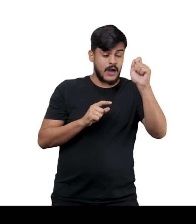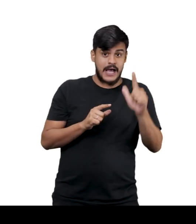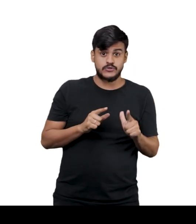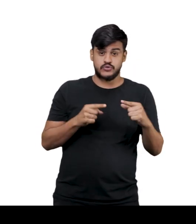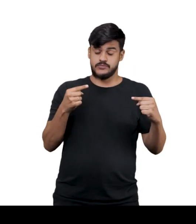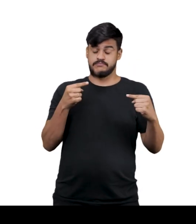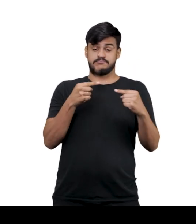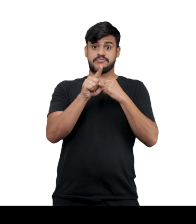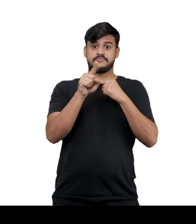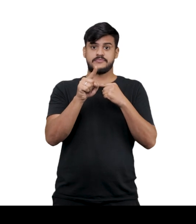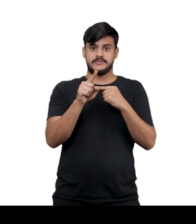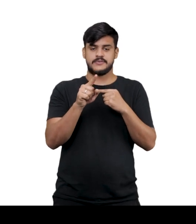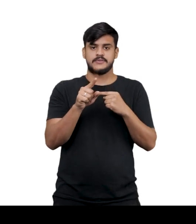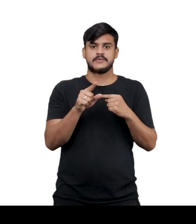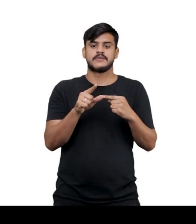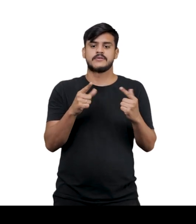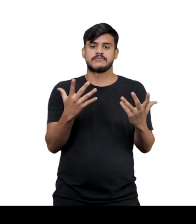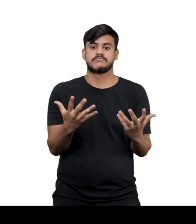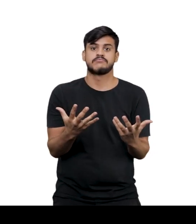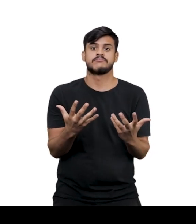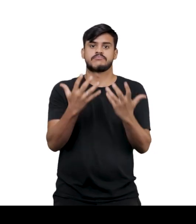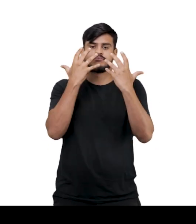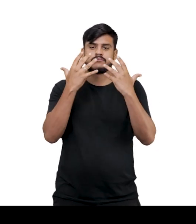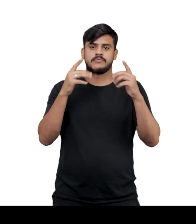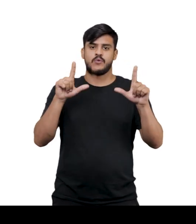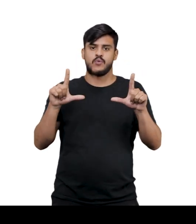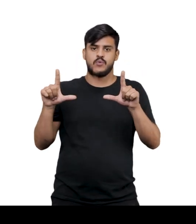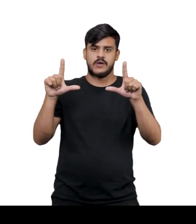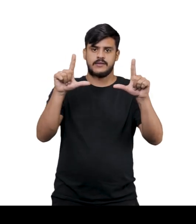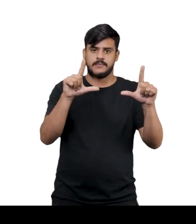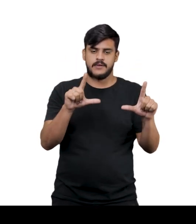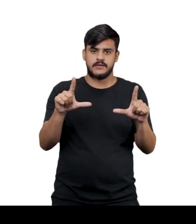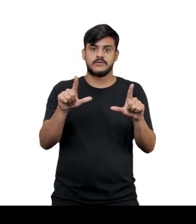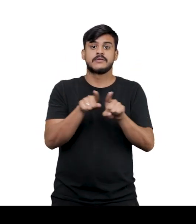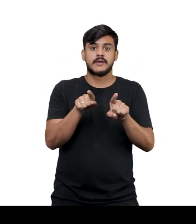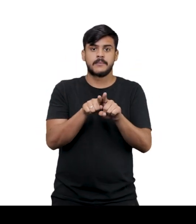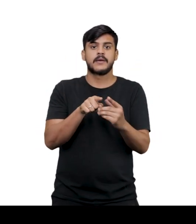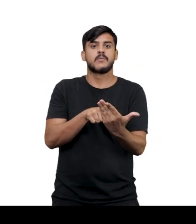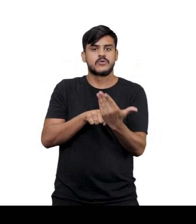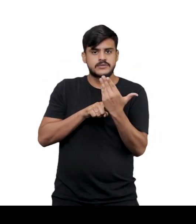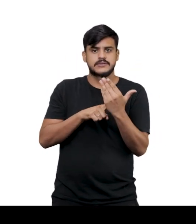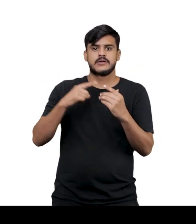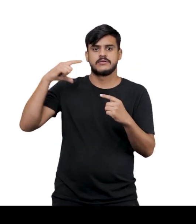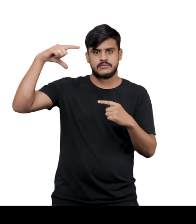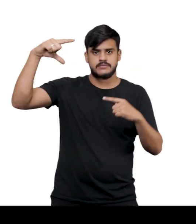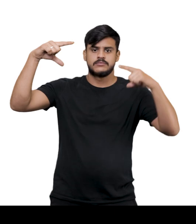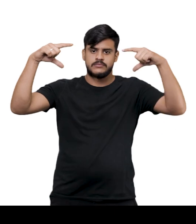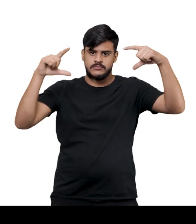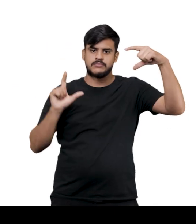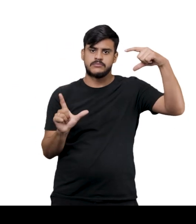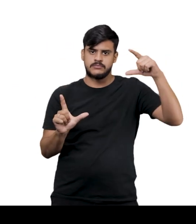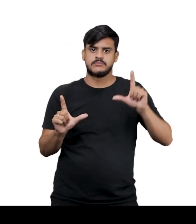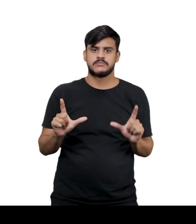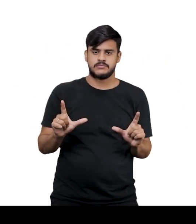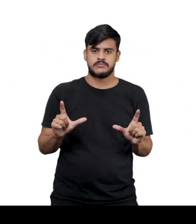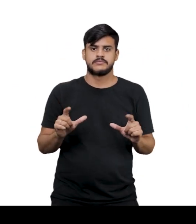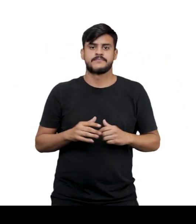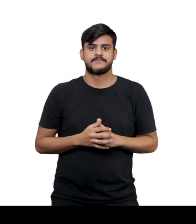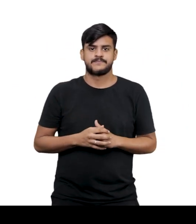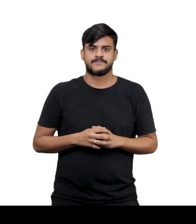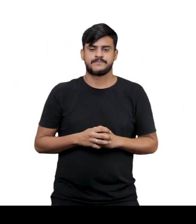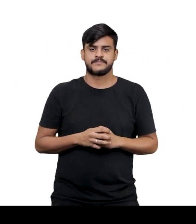O amarelo se choca com o azul adjacente, sublinhando o enquadramento e enfatizando cada lado do